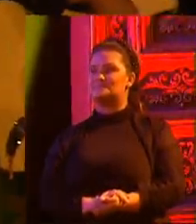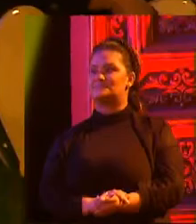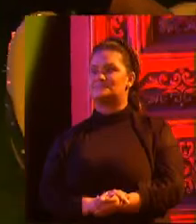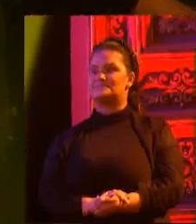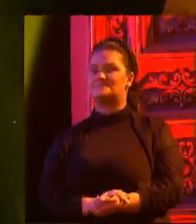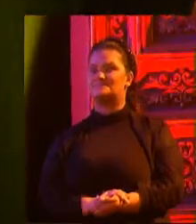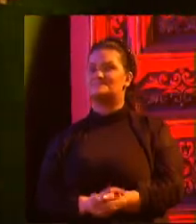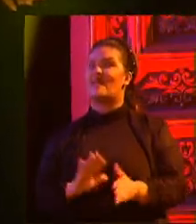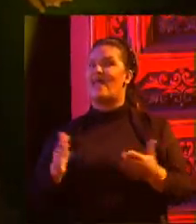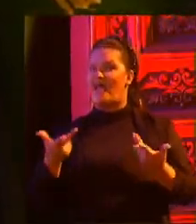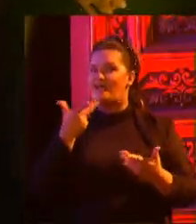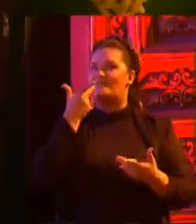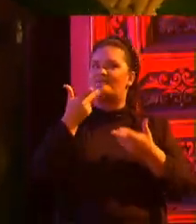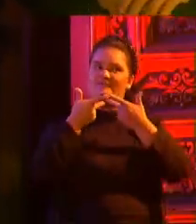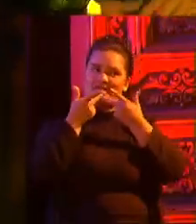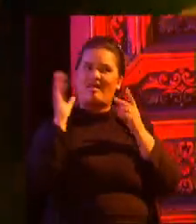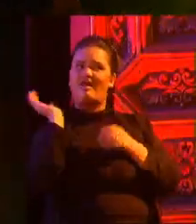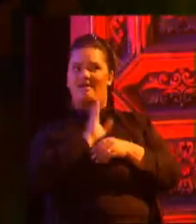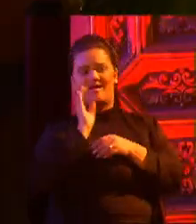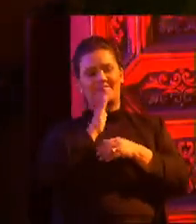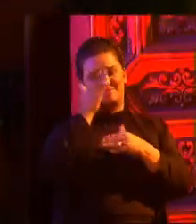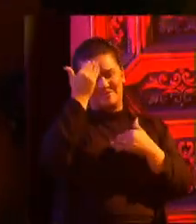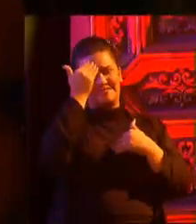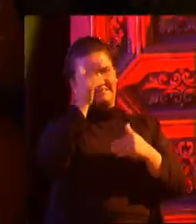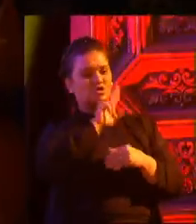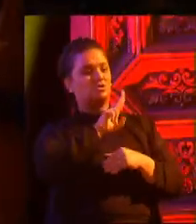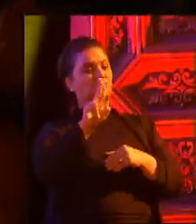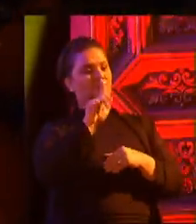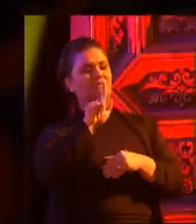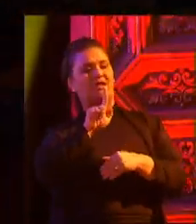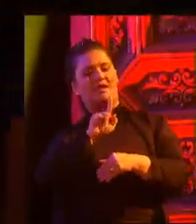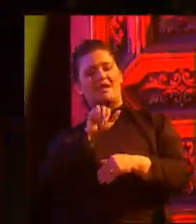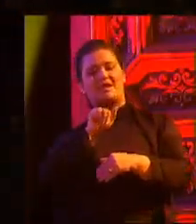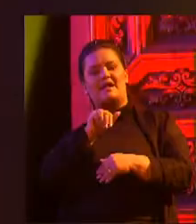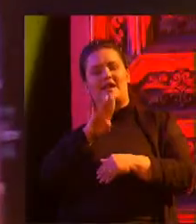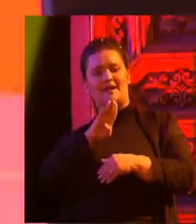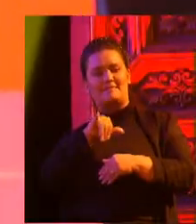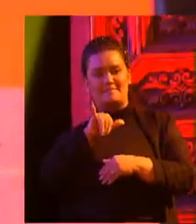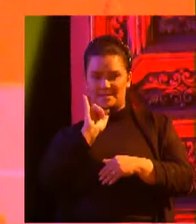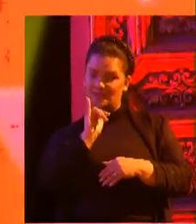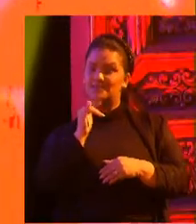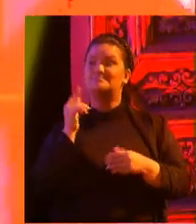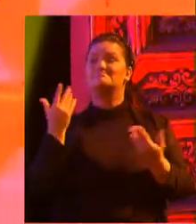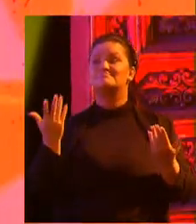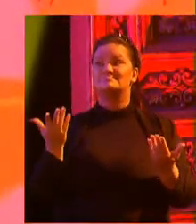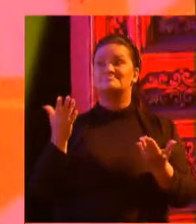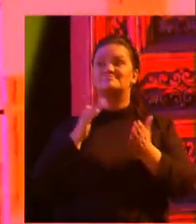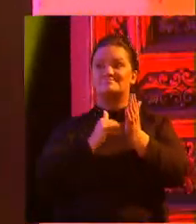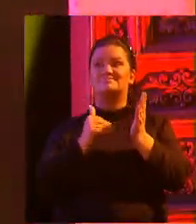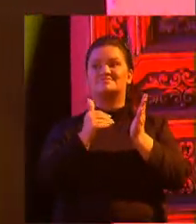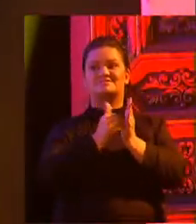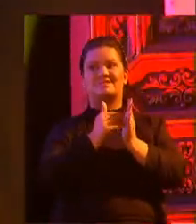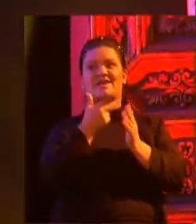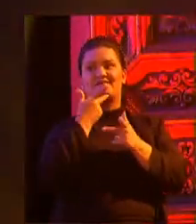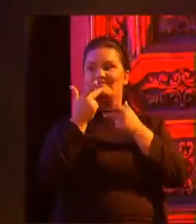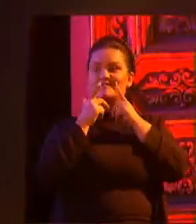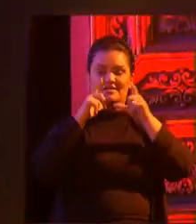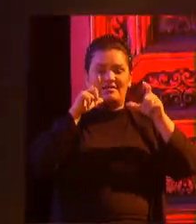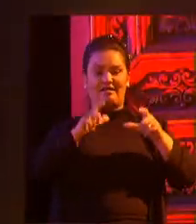Eu vou falar rápido aqui, vou agradecer em nome da Gabi, que todo lugar de fala dela, né?